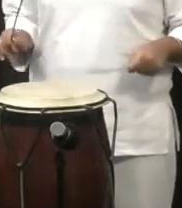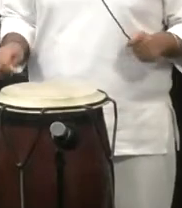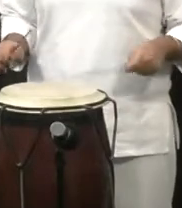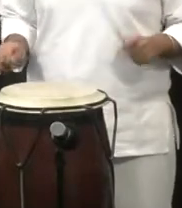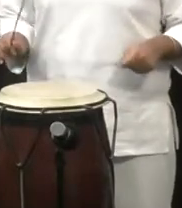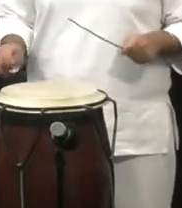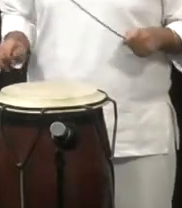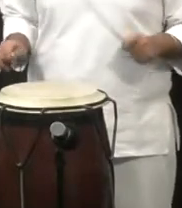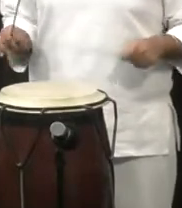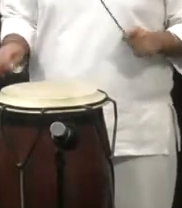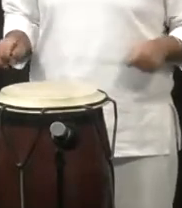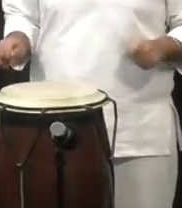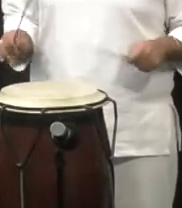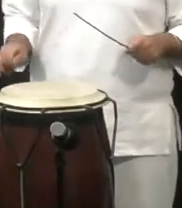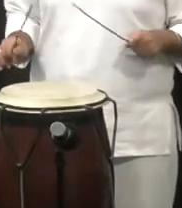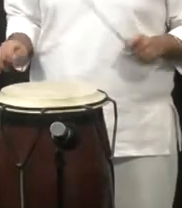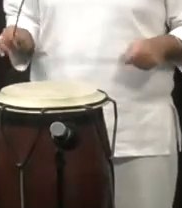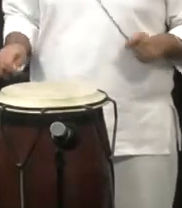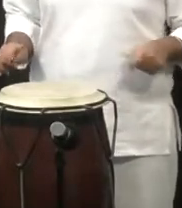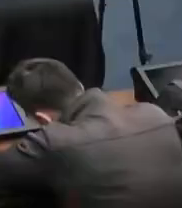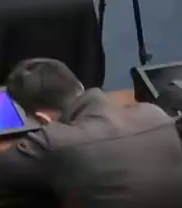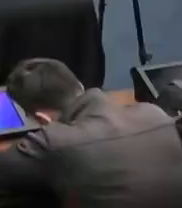E aí